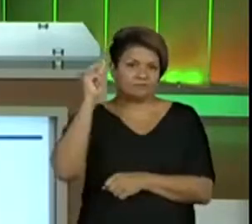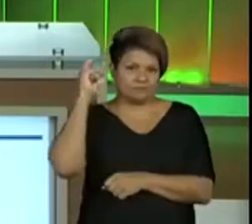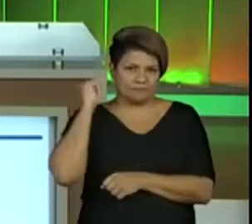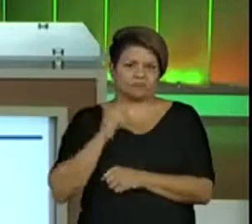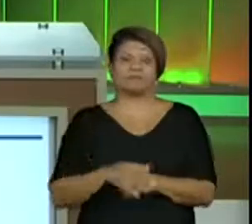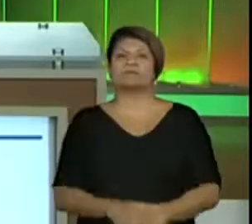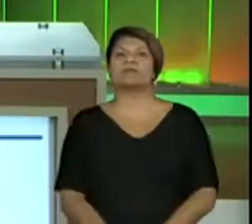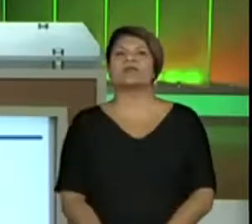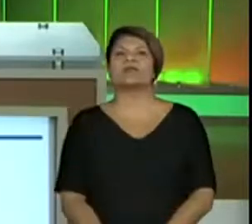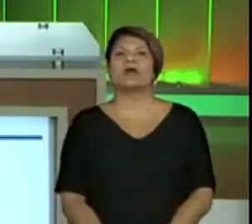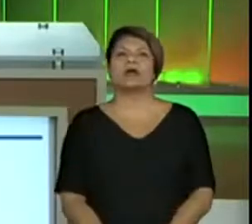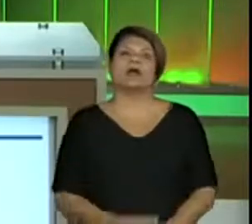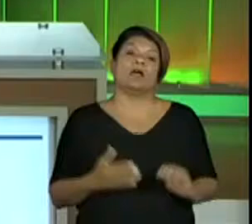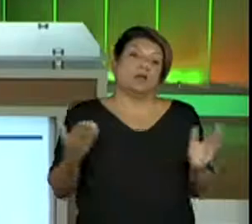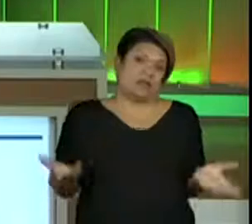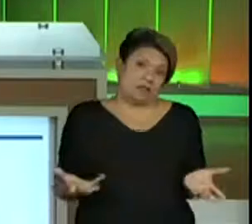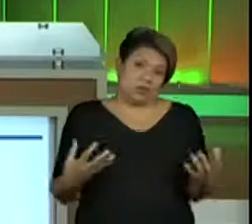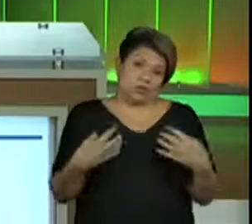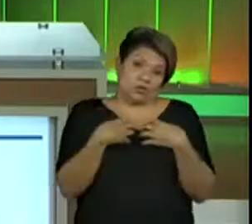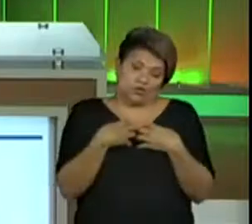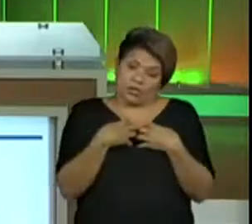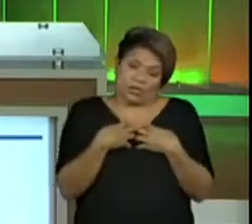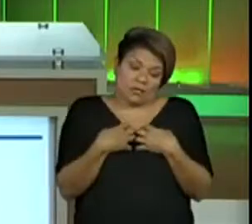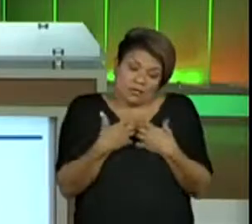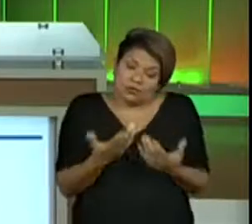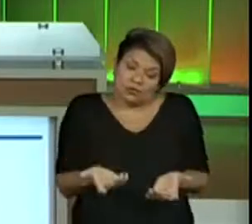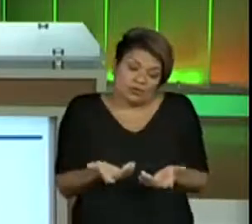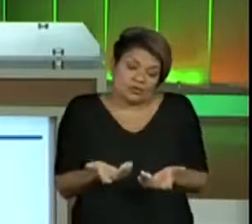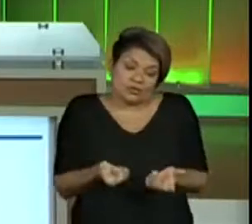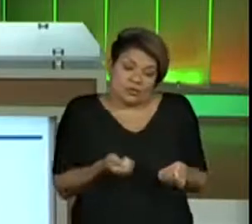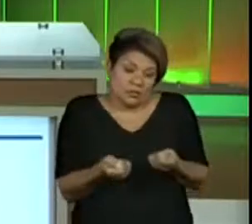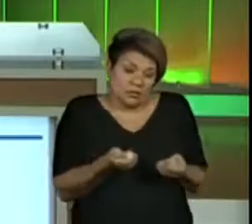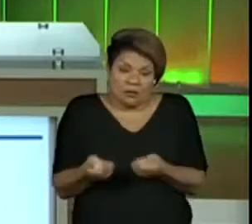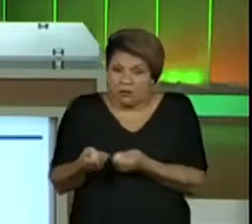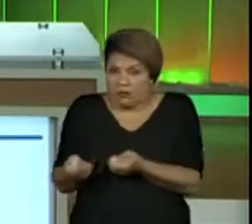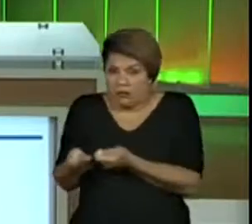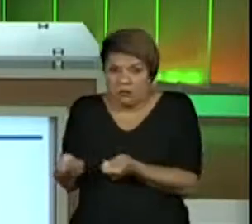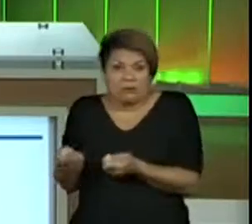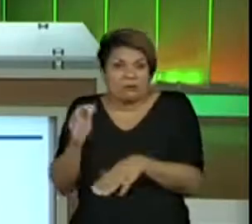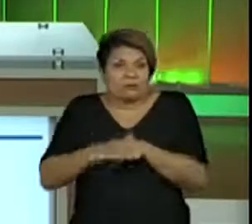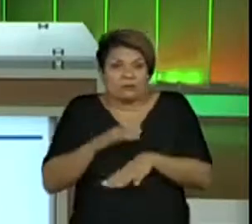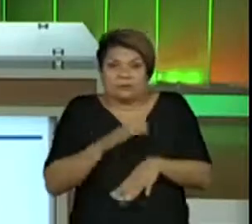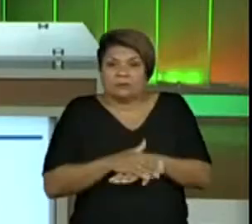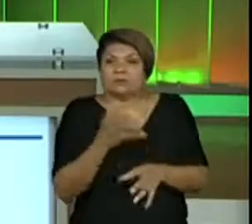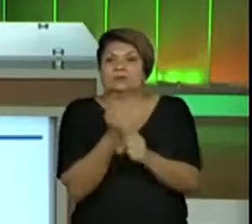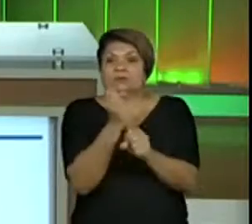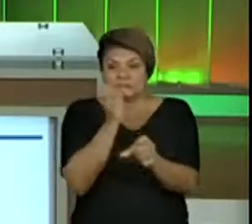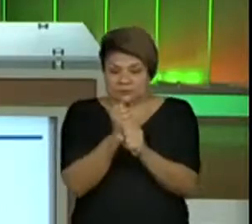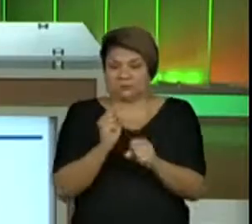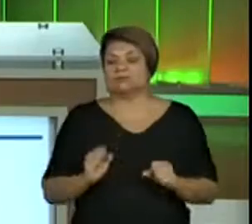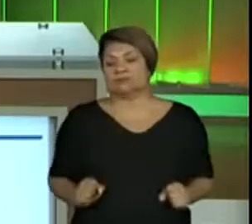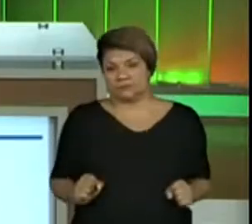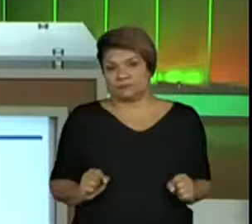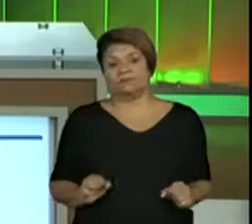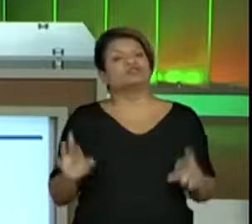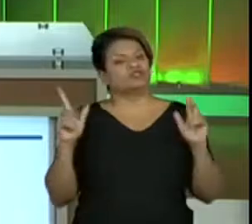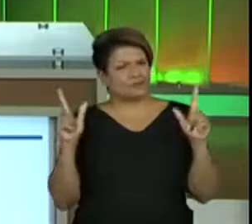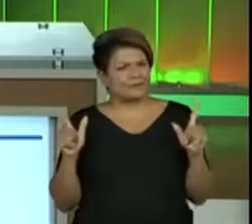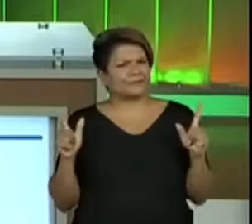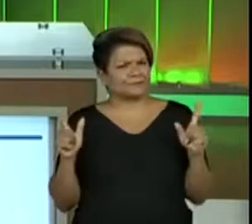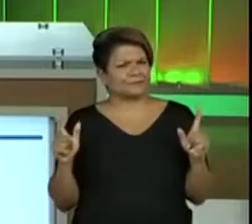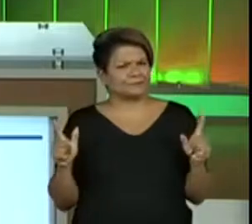atrás, era uma maneira de lidar com a matemática, com a contagem. Diferente, não